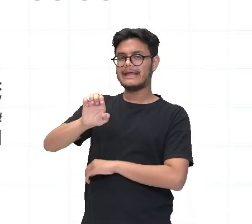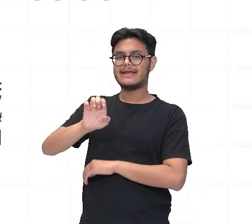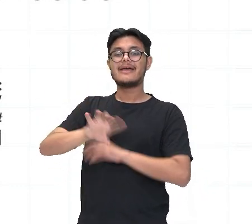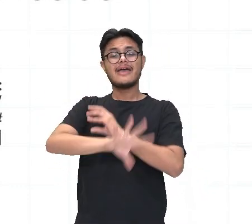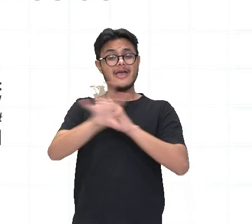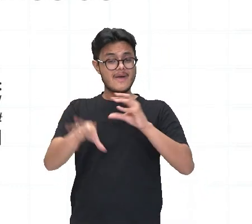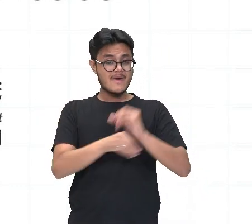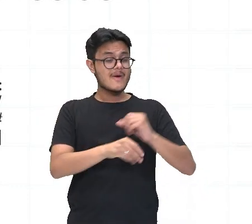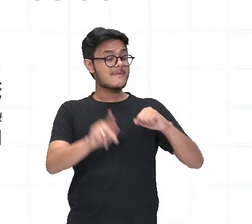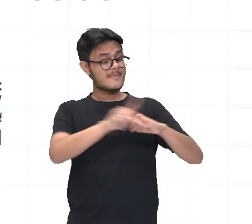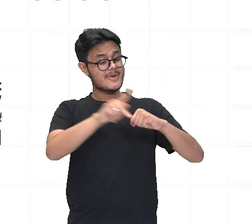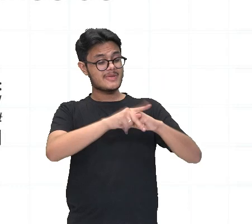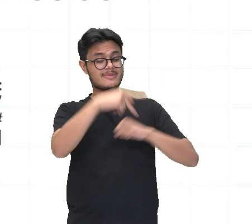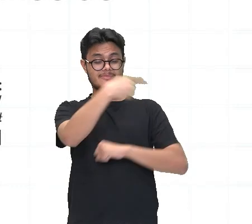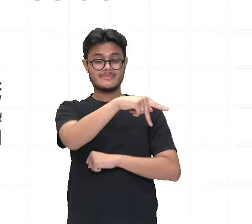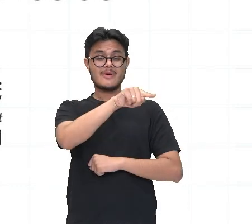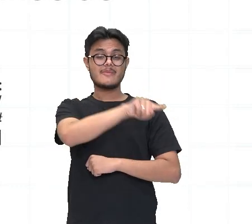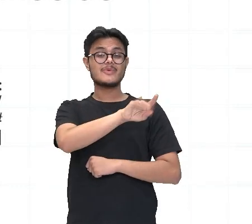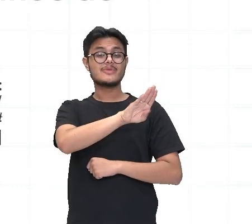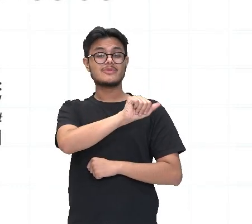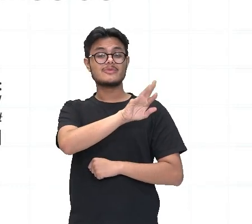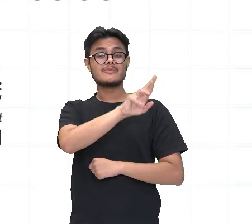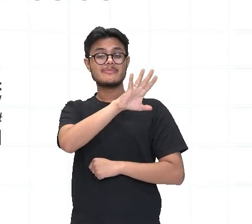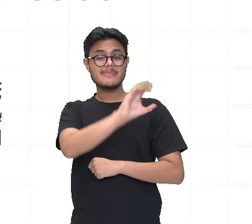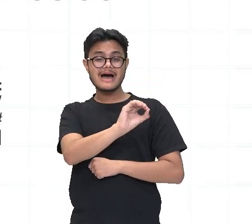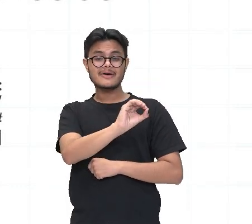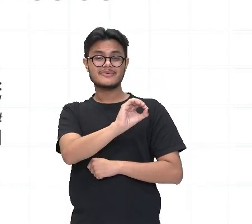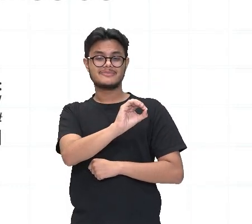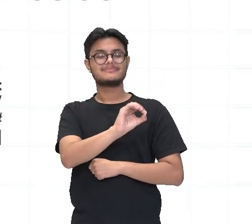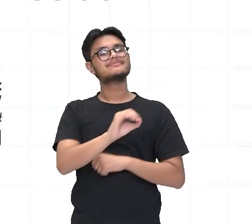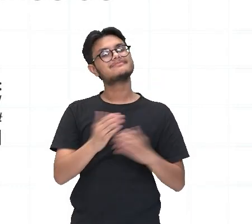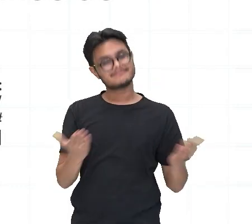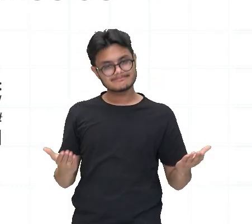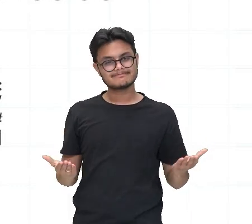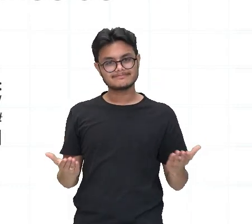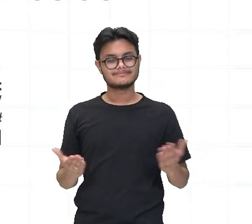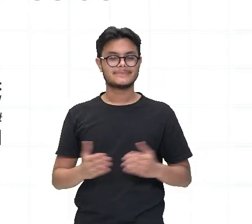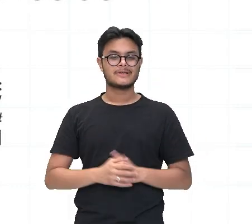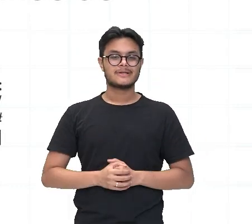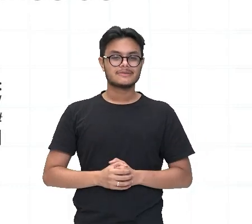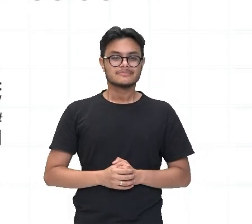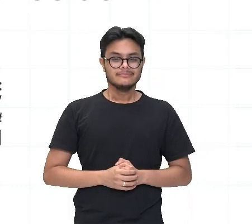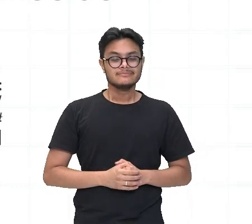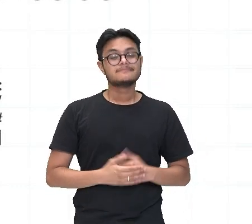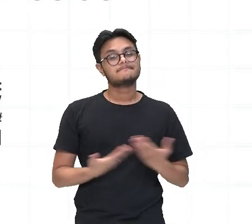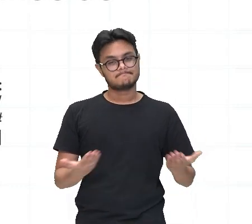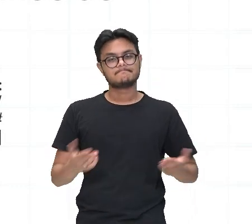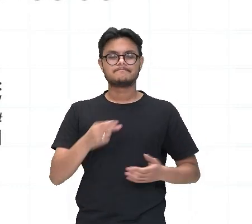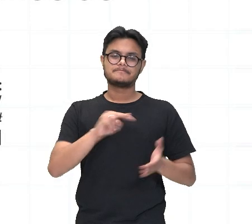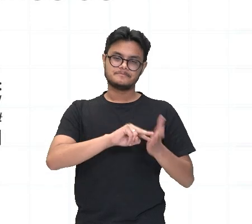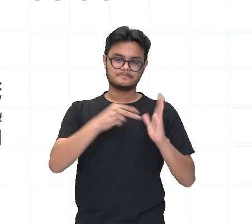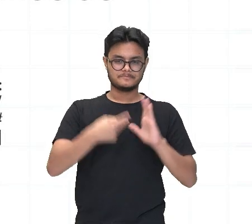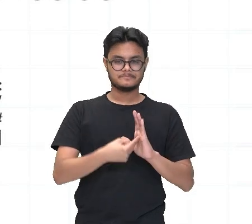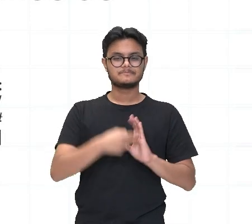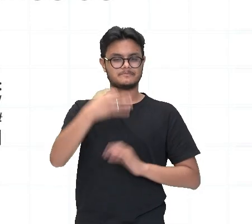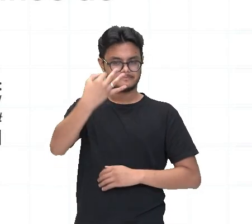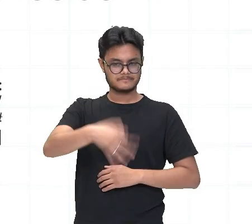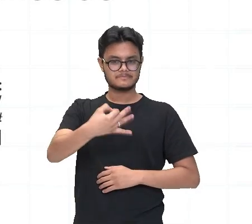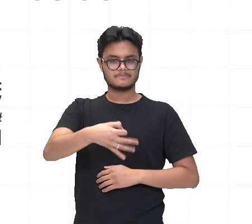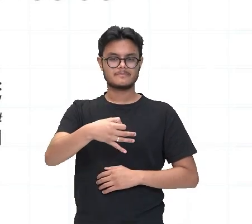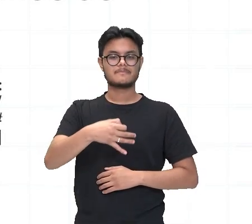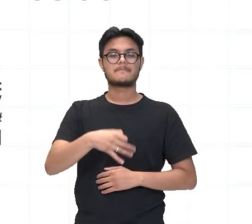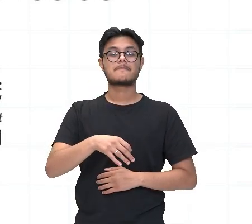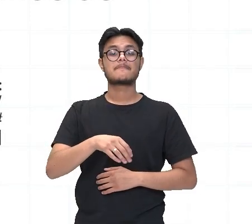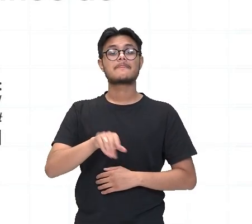pronome relativo, que faz referência à palavra barco, retoma essa palavra barco, e é